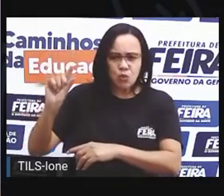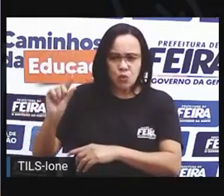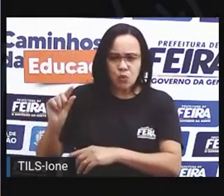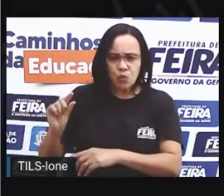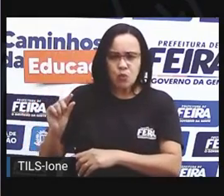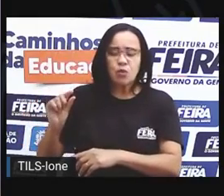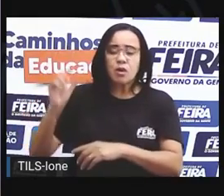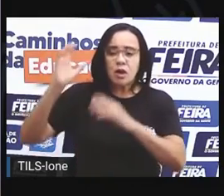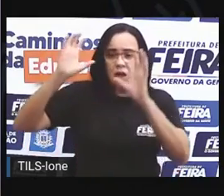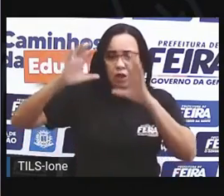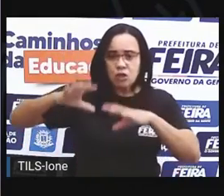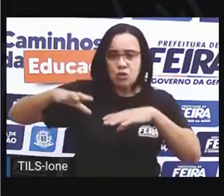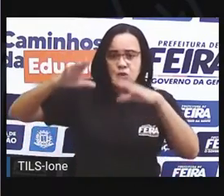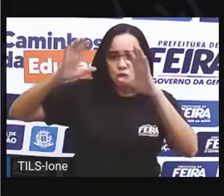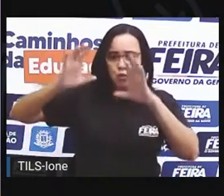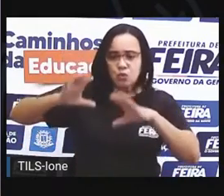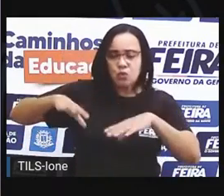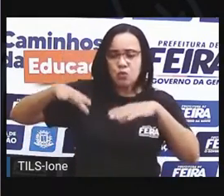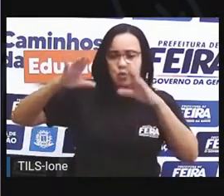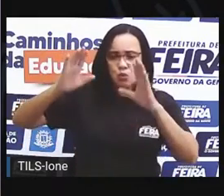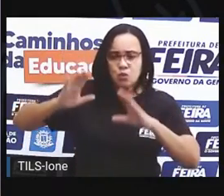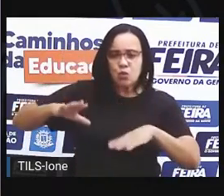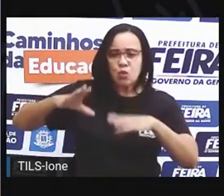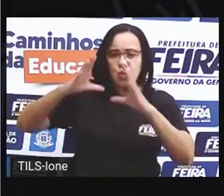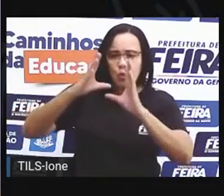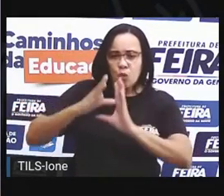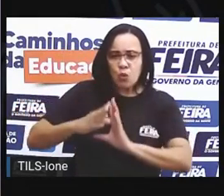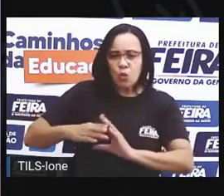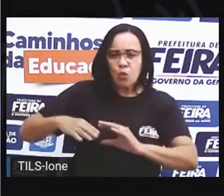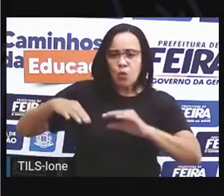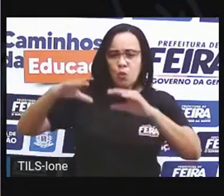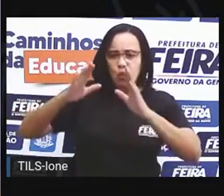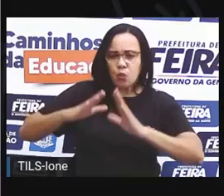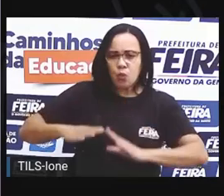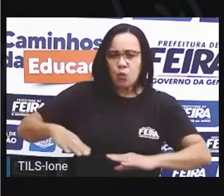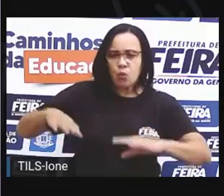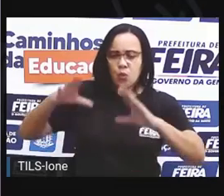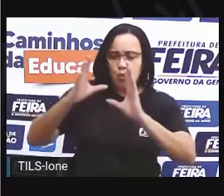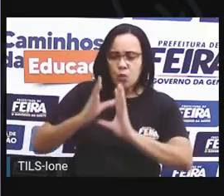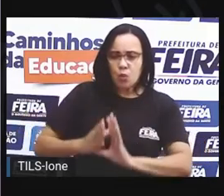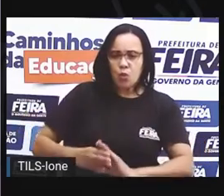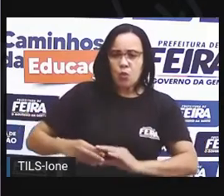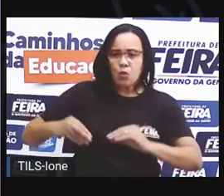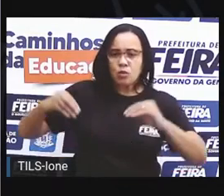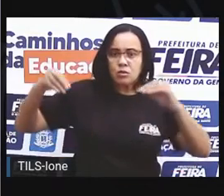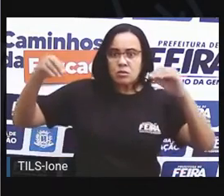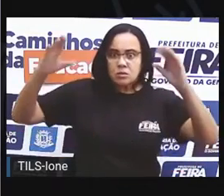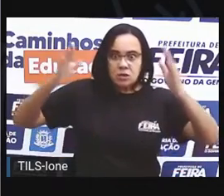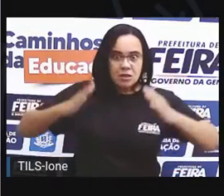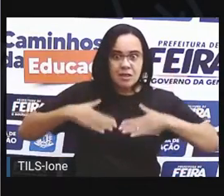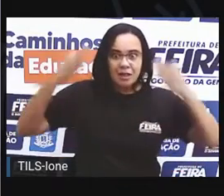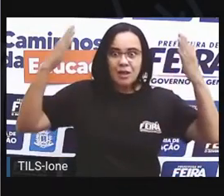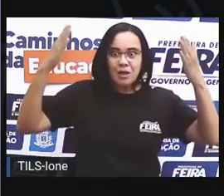passando, foi passando. Foi quando, de repente,